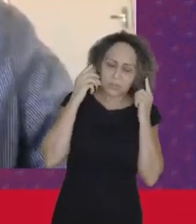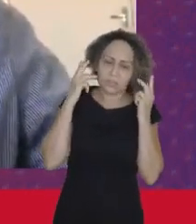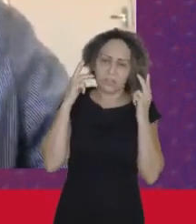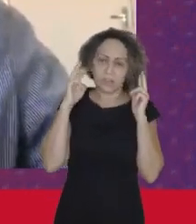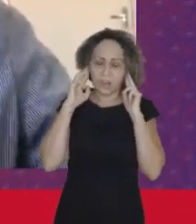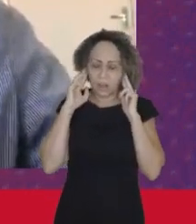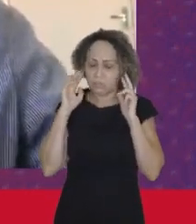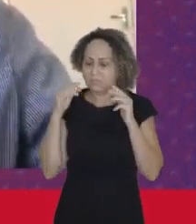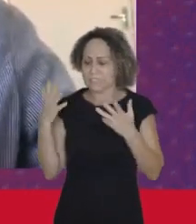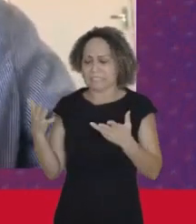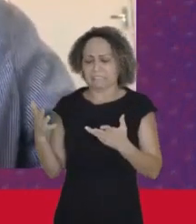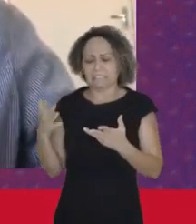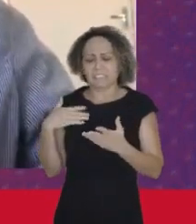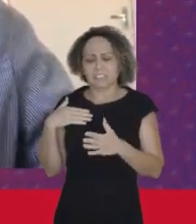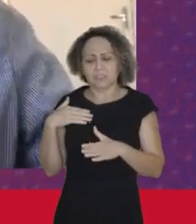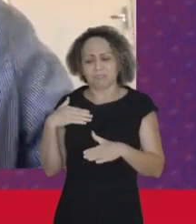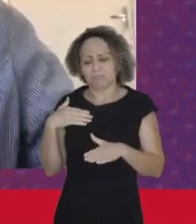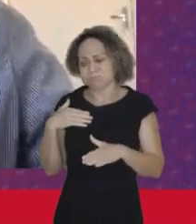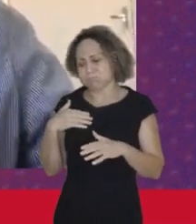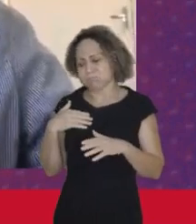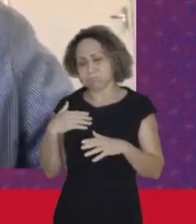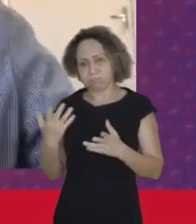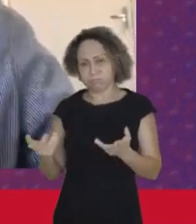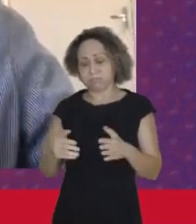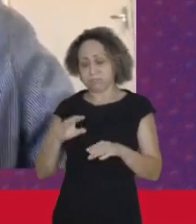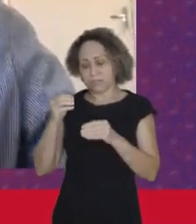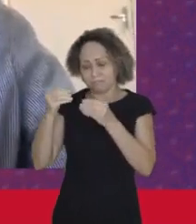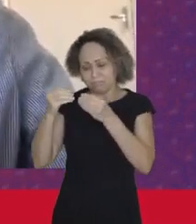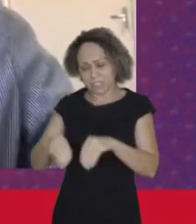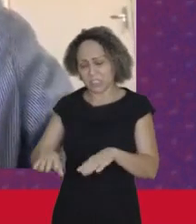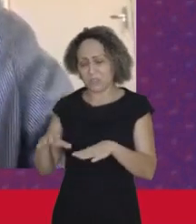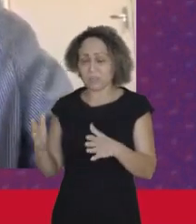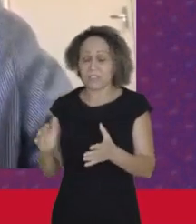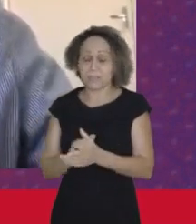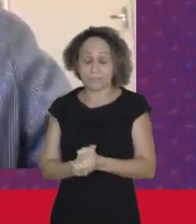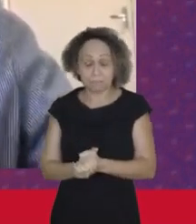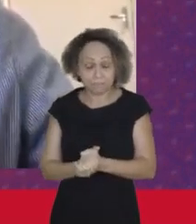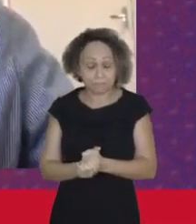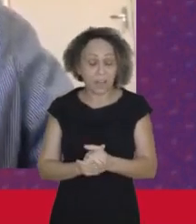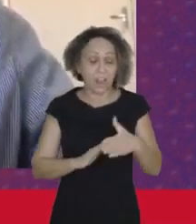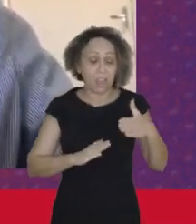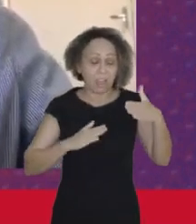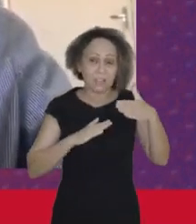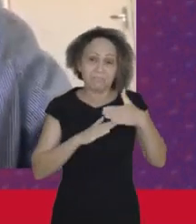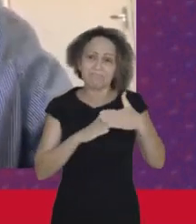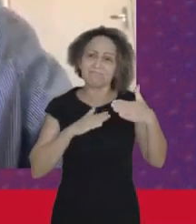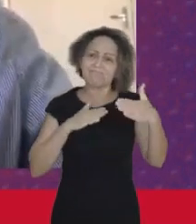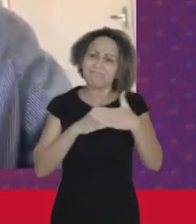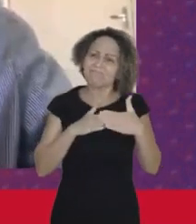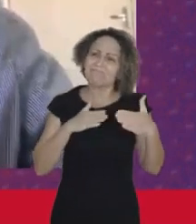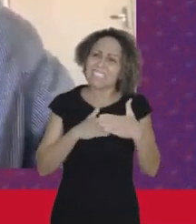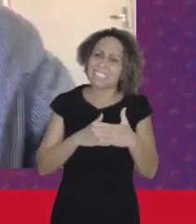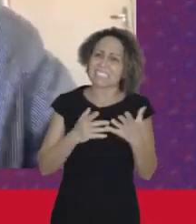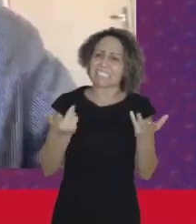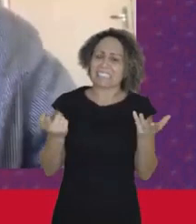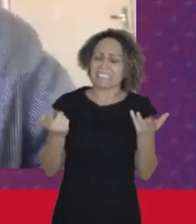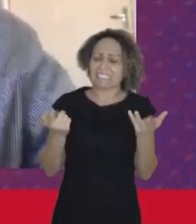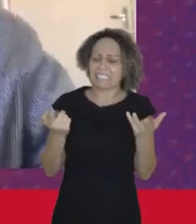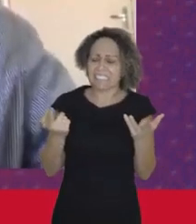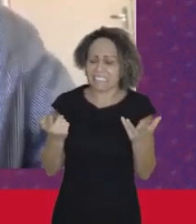de desvantagens, além das barreiras decorrentes da pobreza,